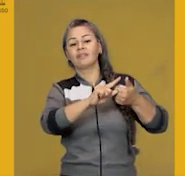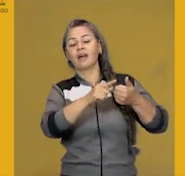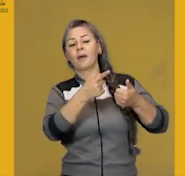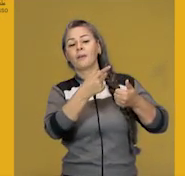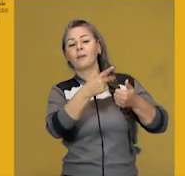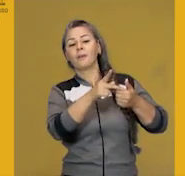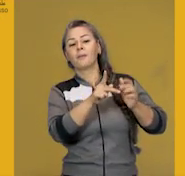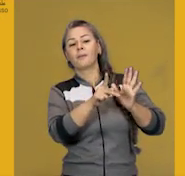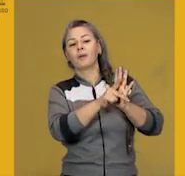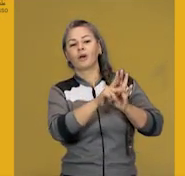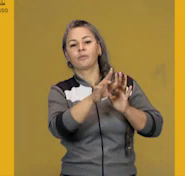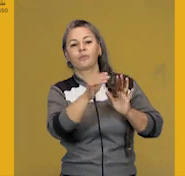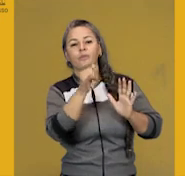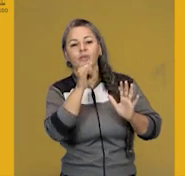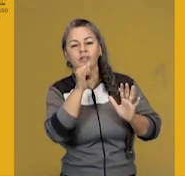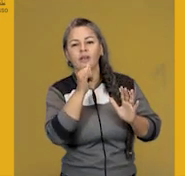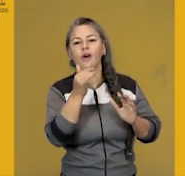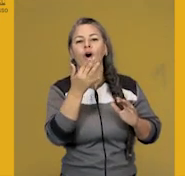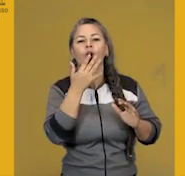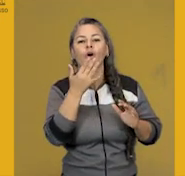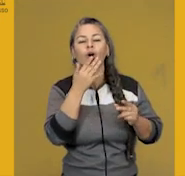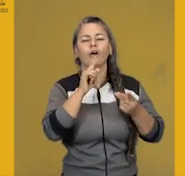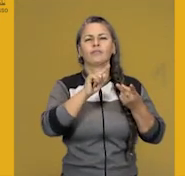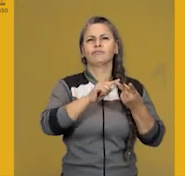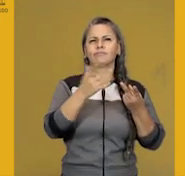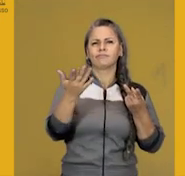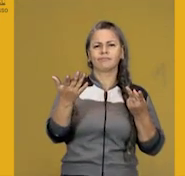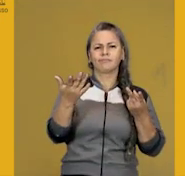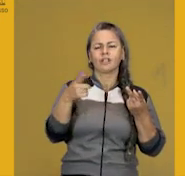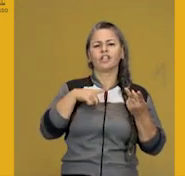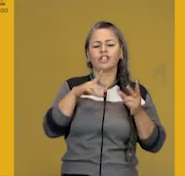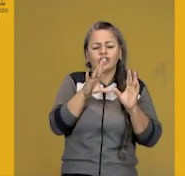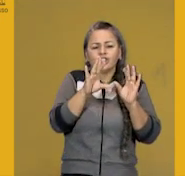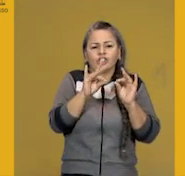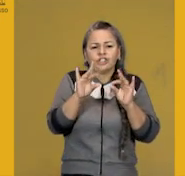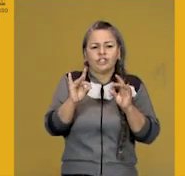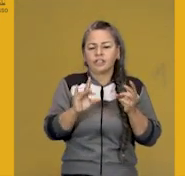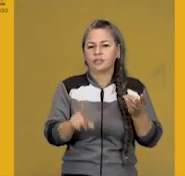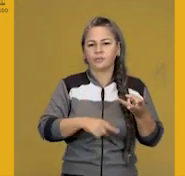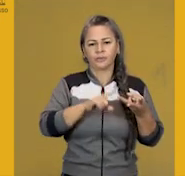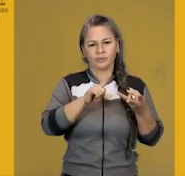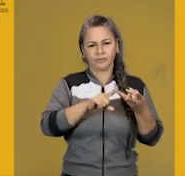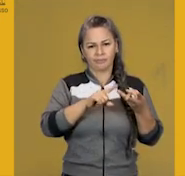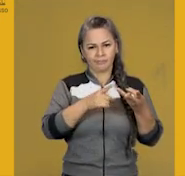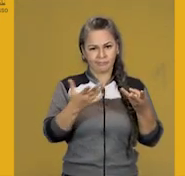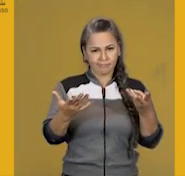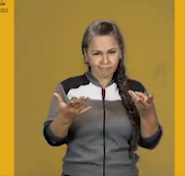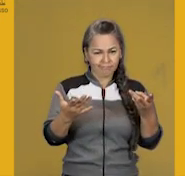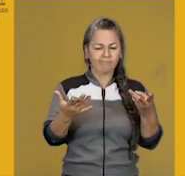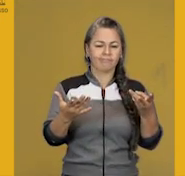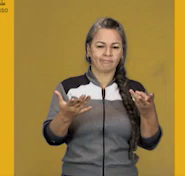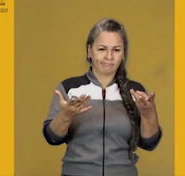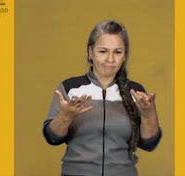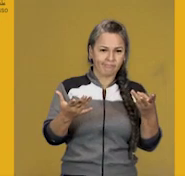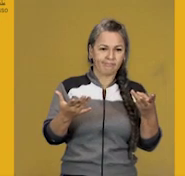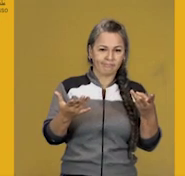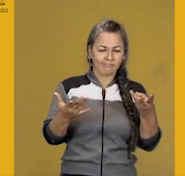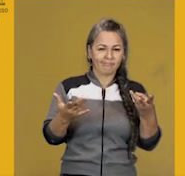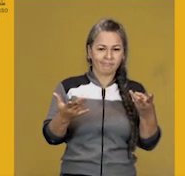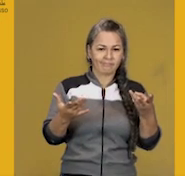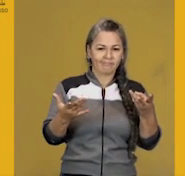caracterizado. Cor, azul, verde, textura, áspero, macio, né?